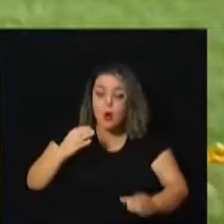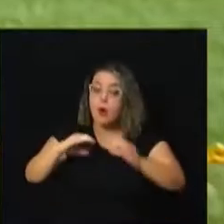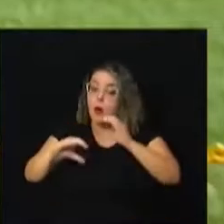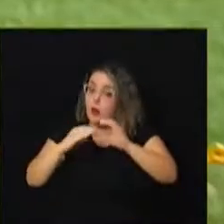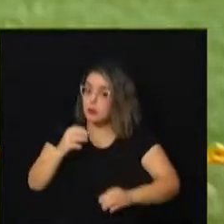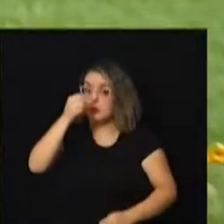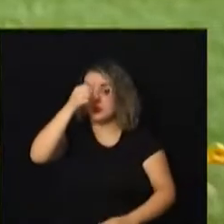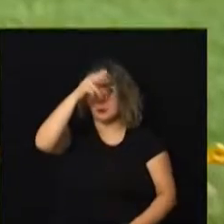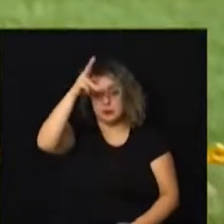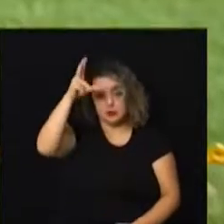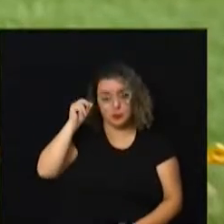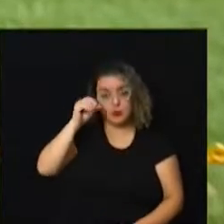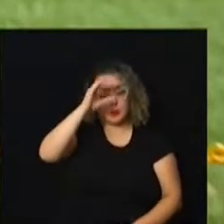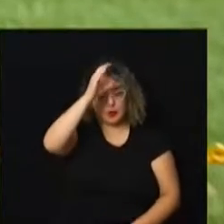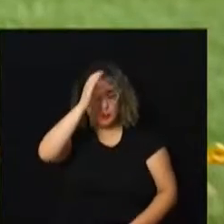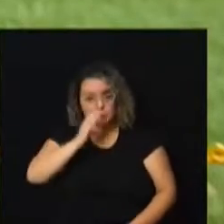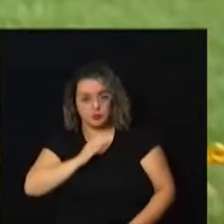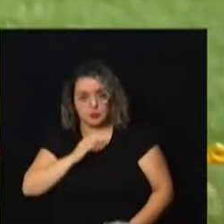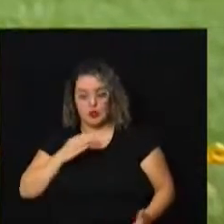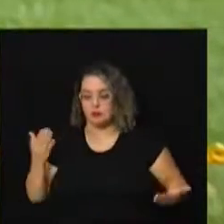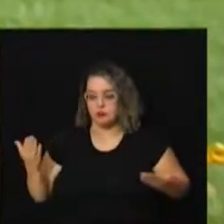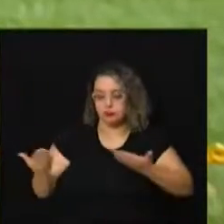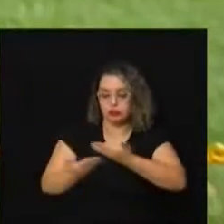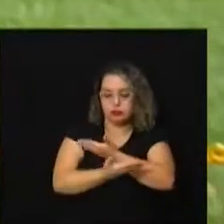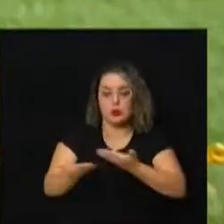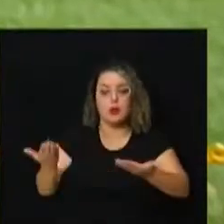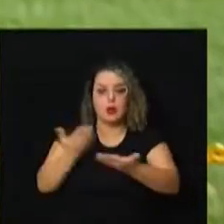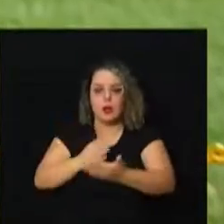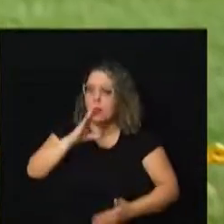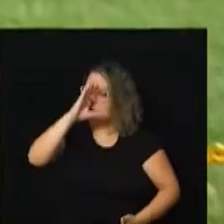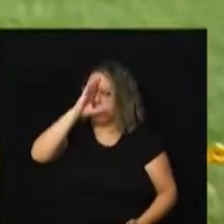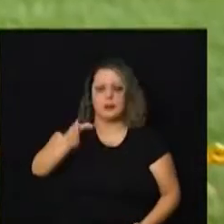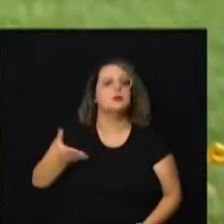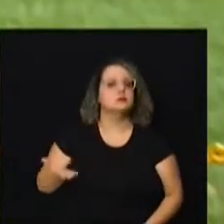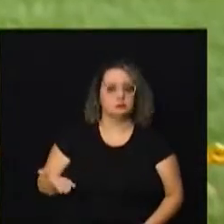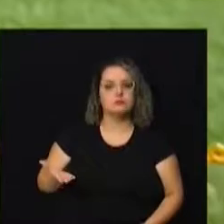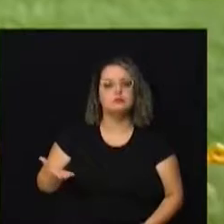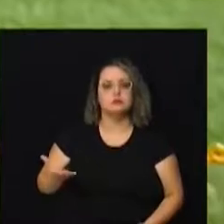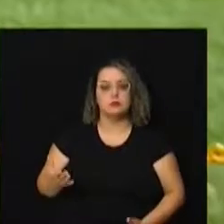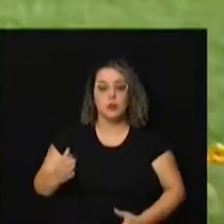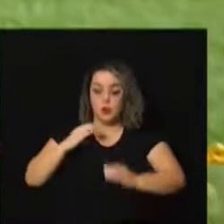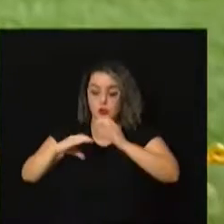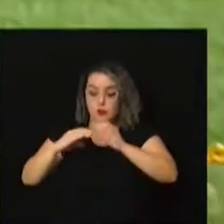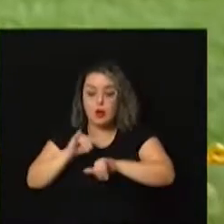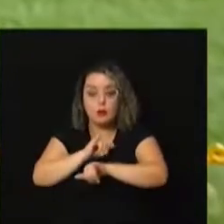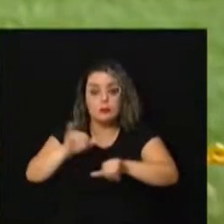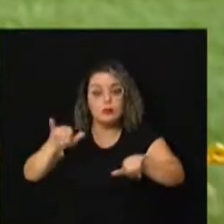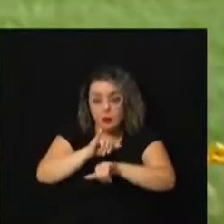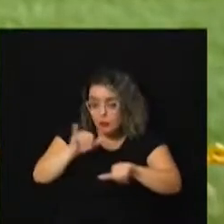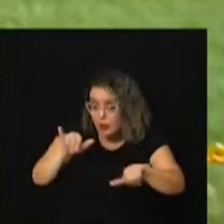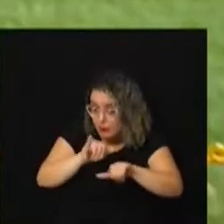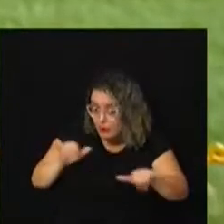munícipe possa utilizar para entrar em contato com a administração pública. Confira no Agora é Lei.